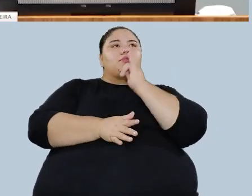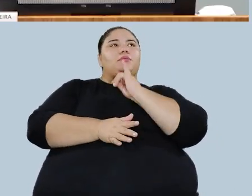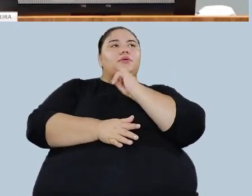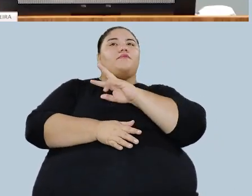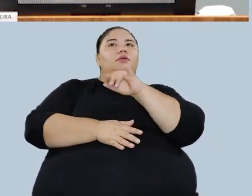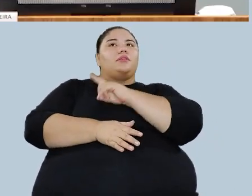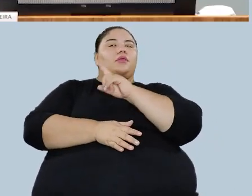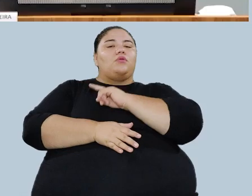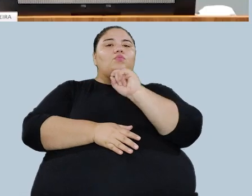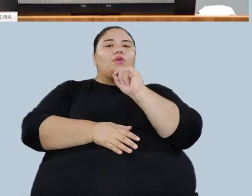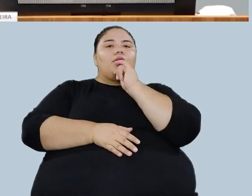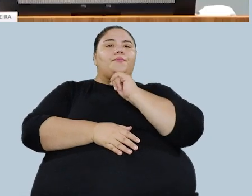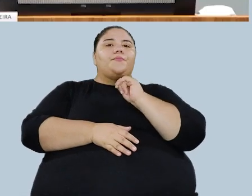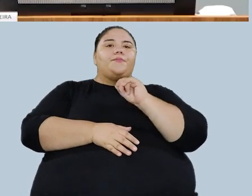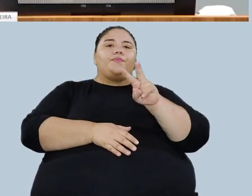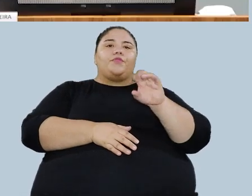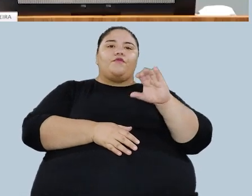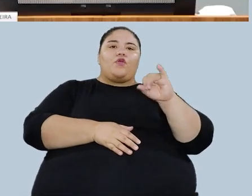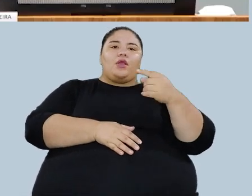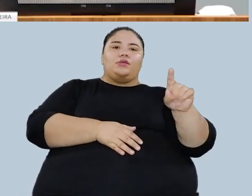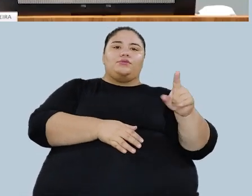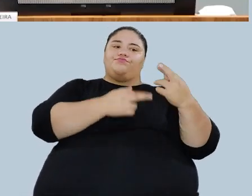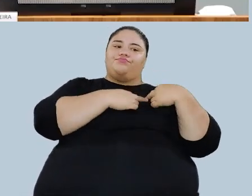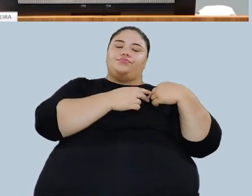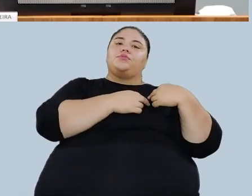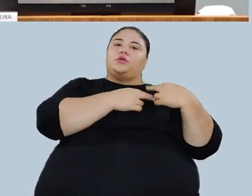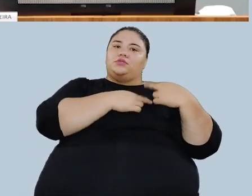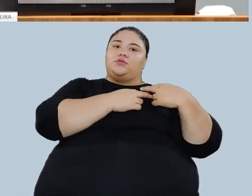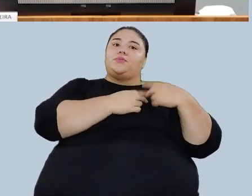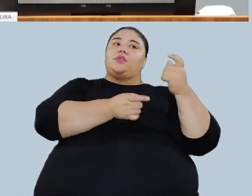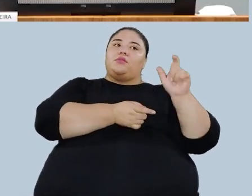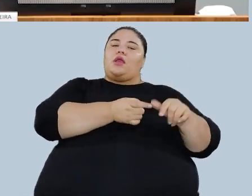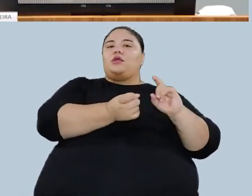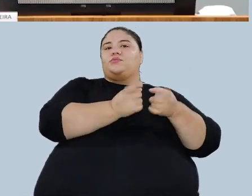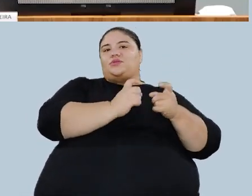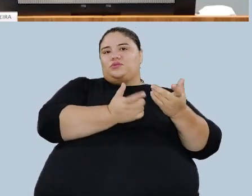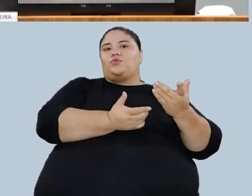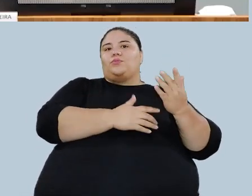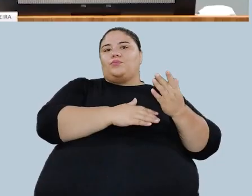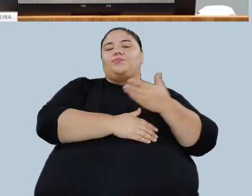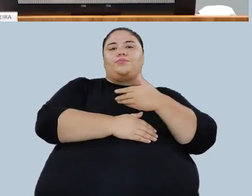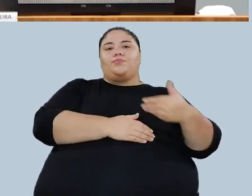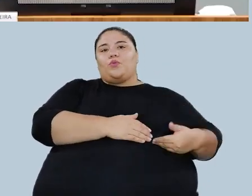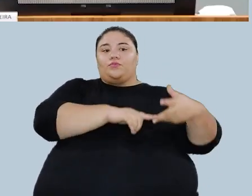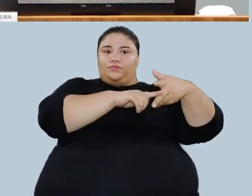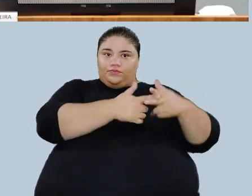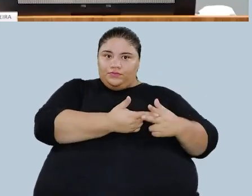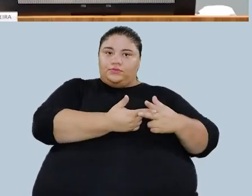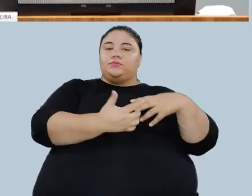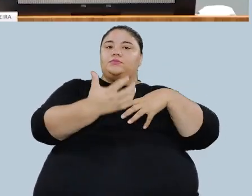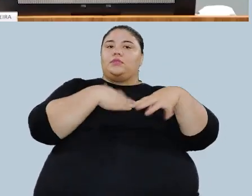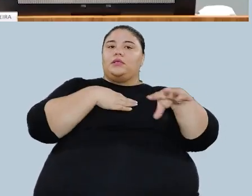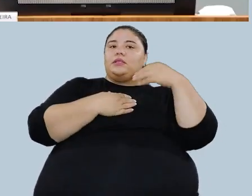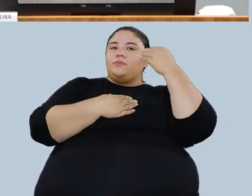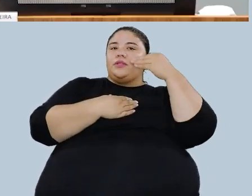uma vocação, né, do administrador público para regulamentar isso, de